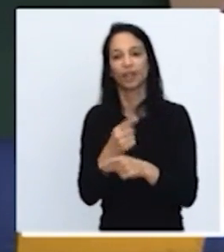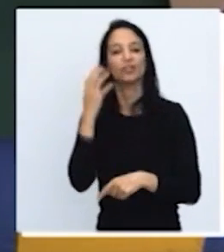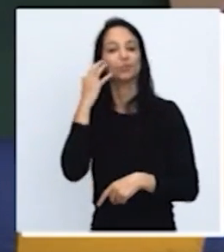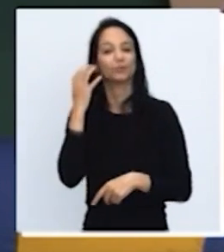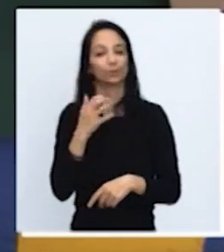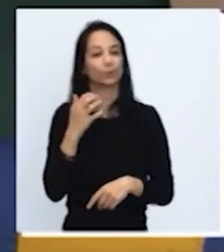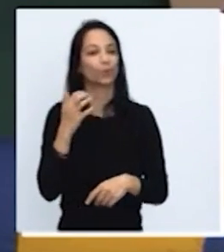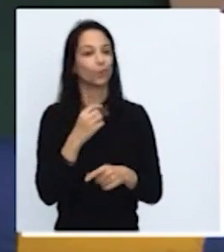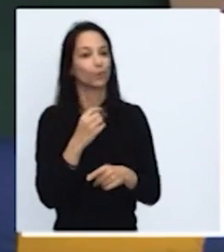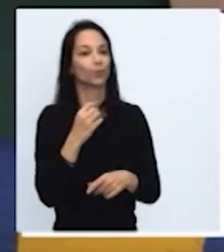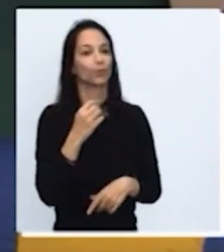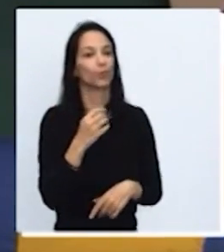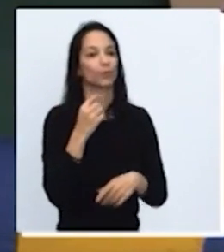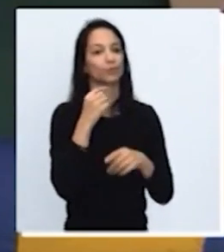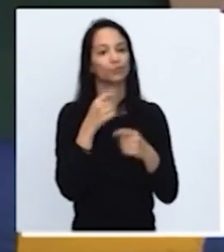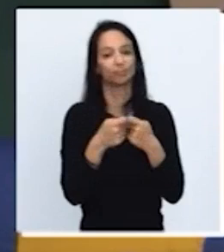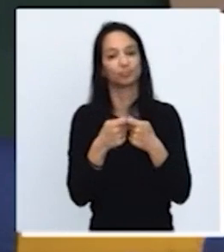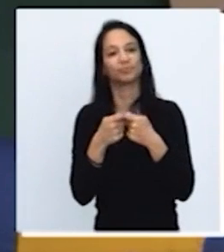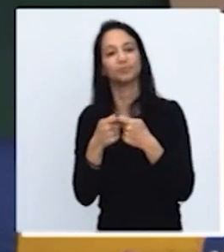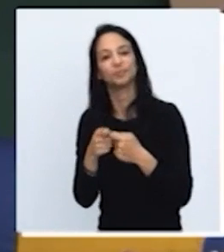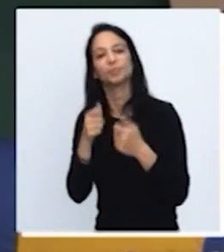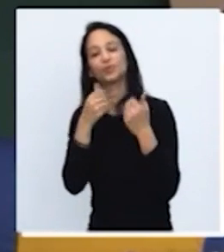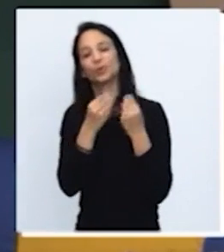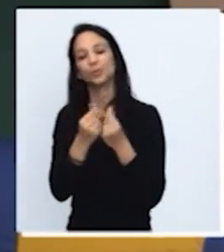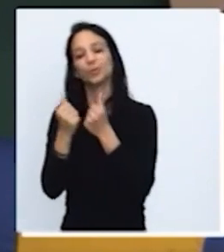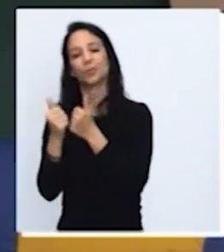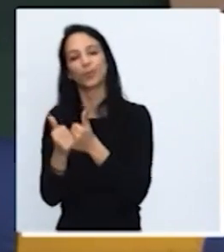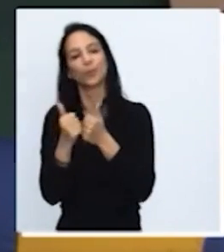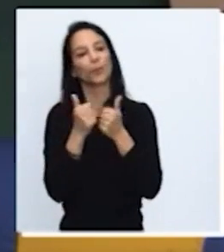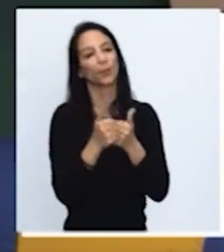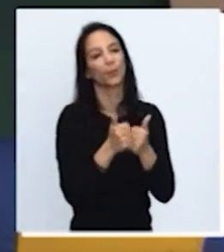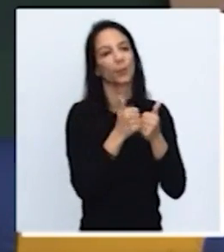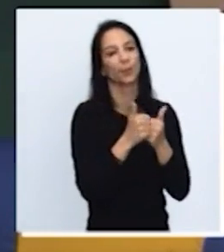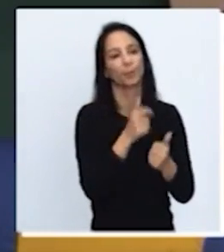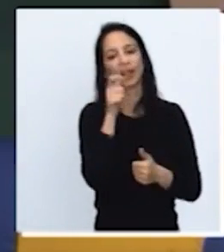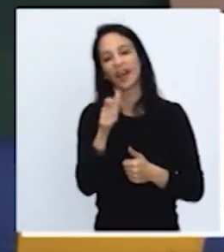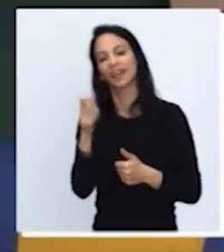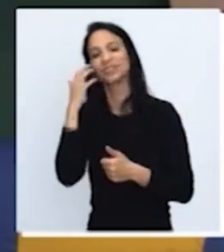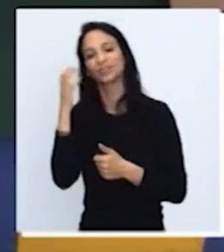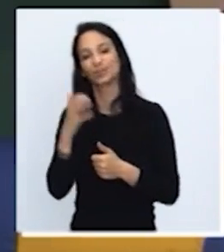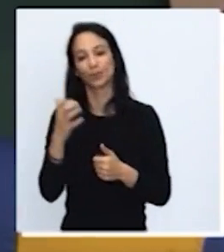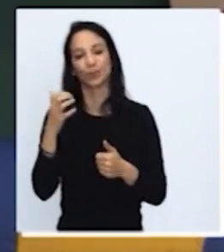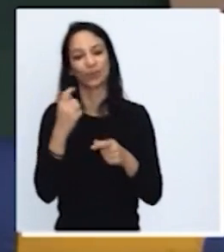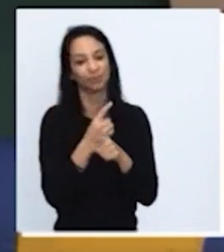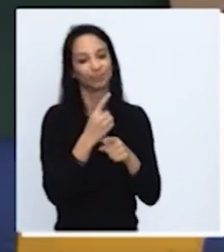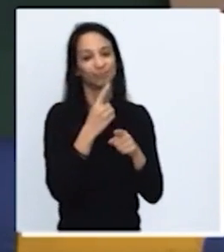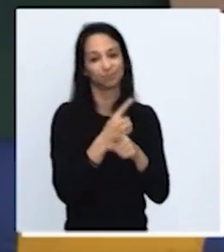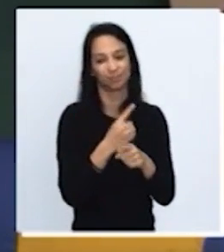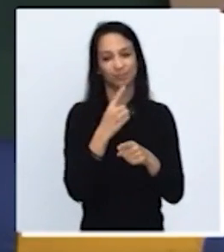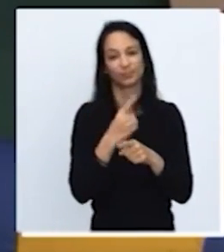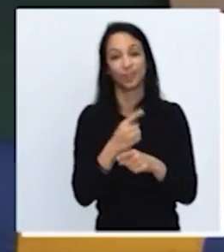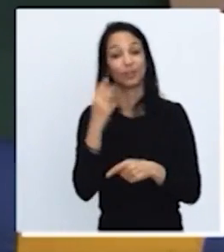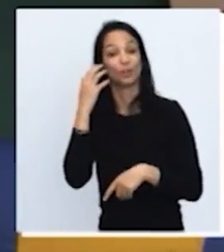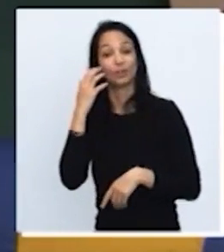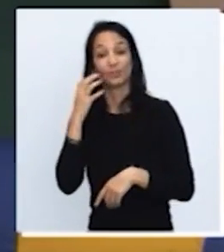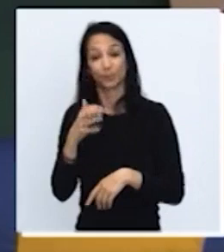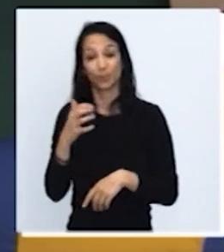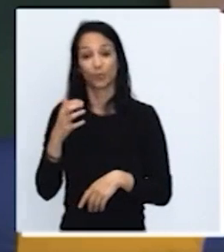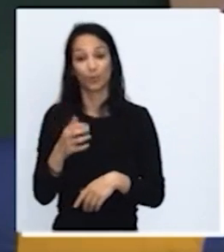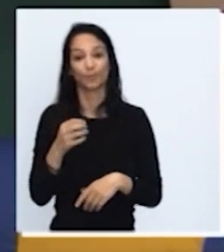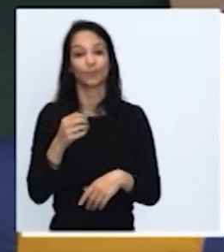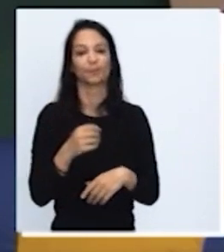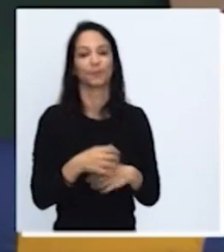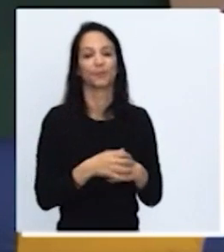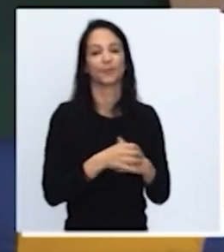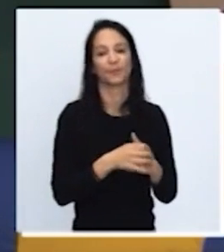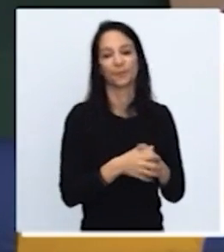Gosto de rimar, isto é mesmo bom. Palavras que rimam terminam no mesmo